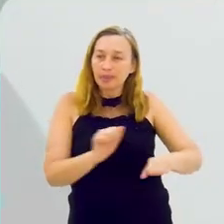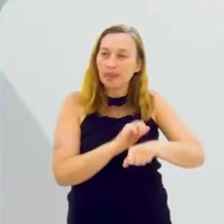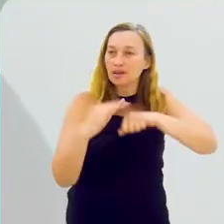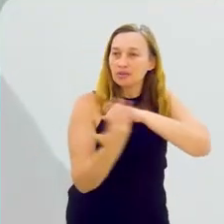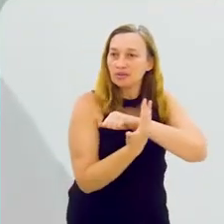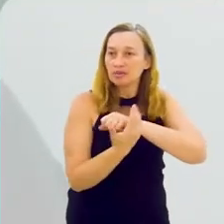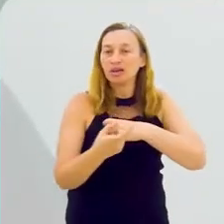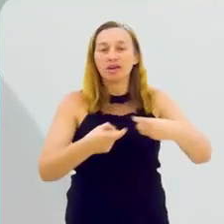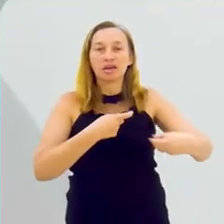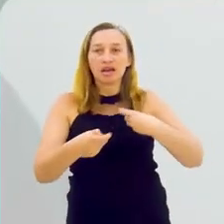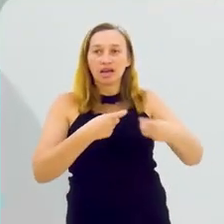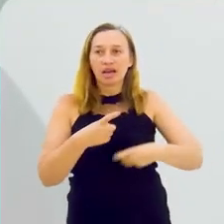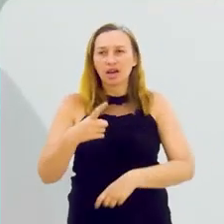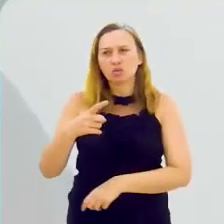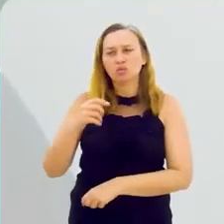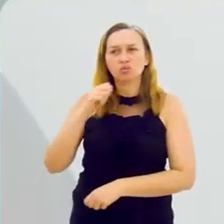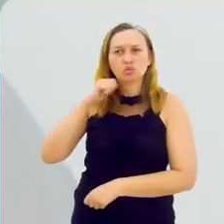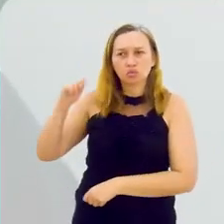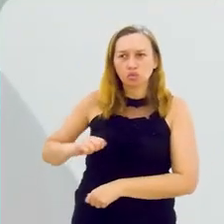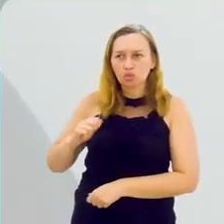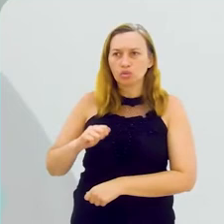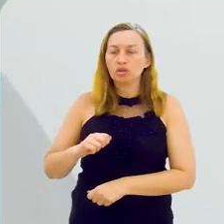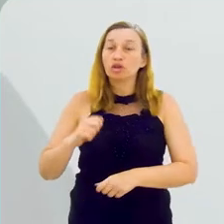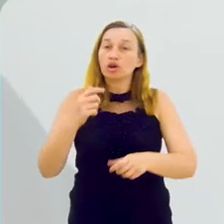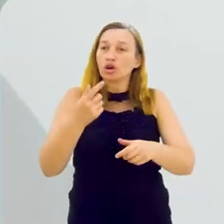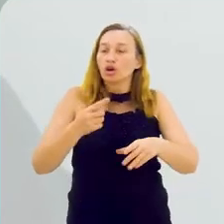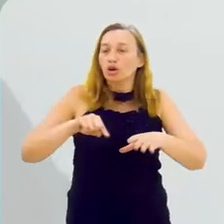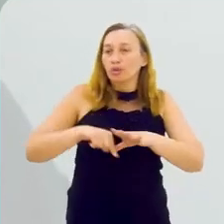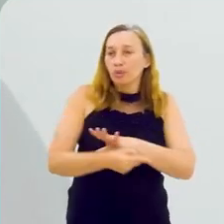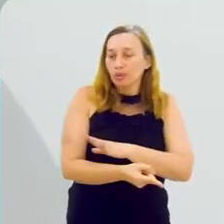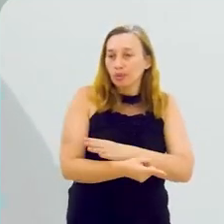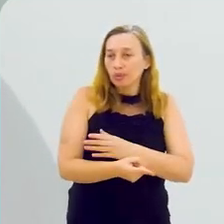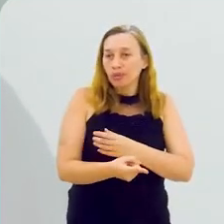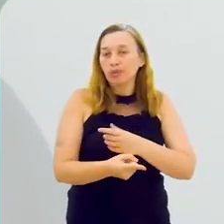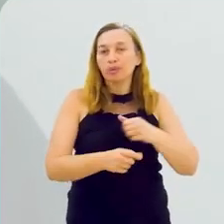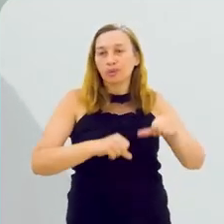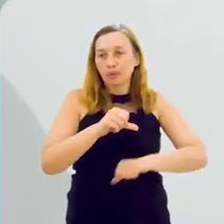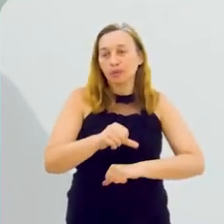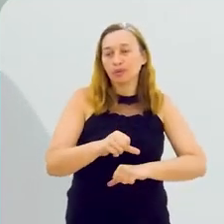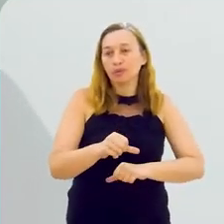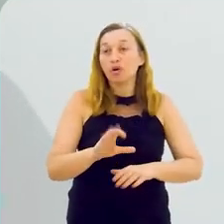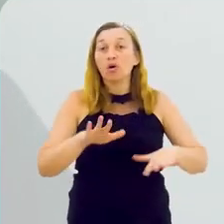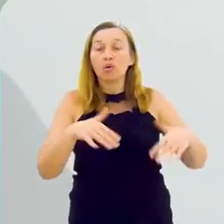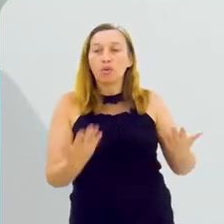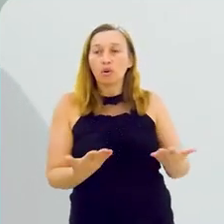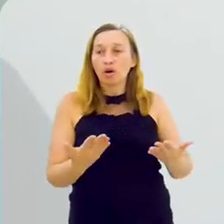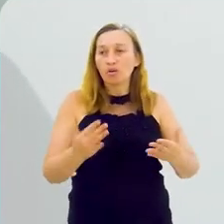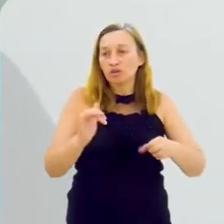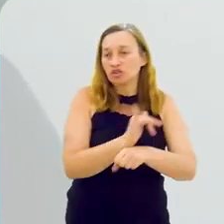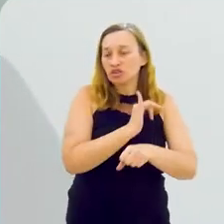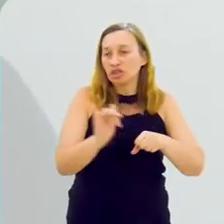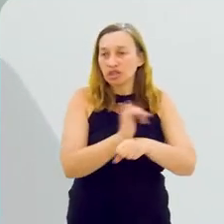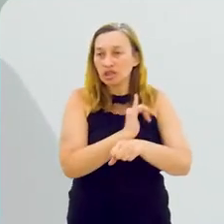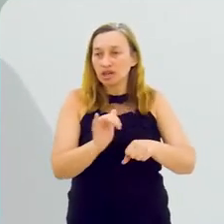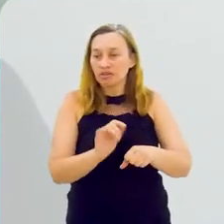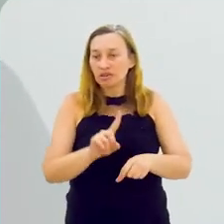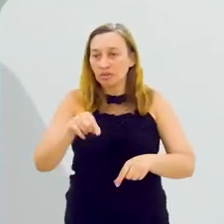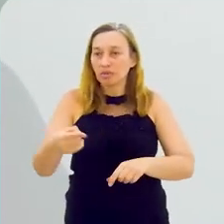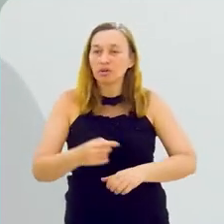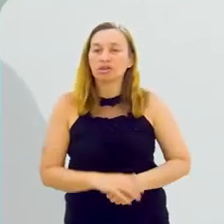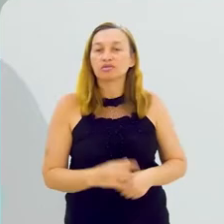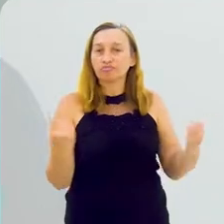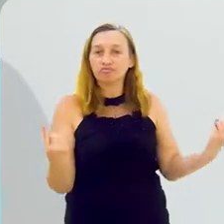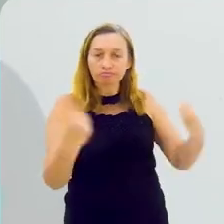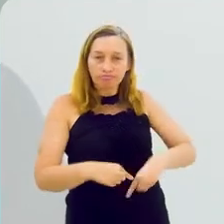internacionais. A pandemia da Covid-19 e a guerra da Rússia geraram transformações profundas na sociedade. Que dinâmicas novas